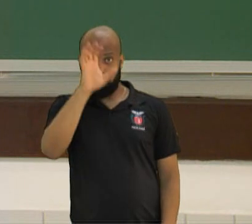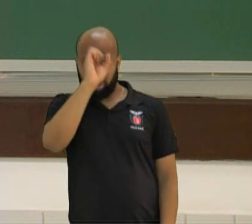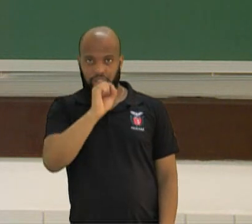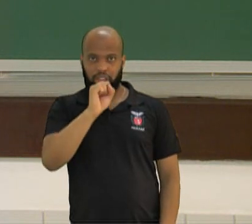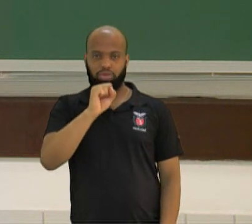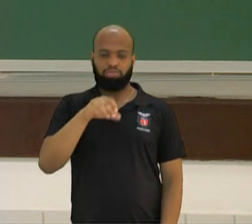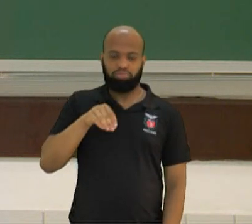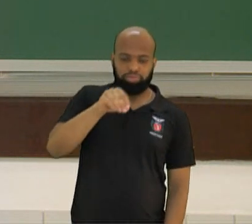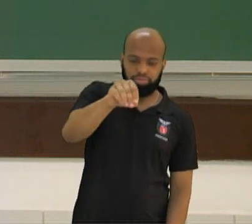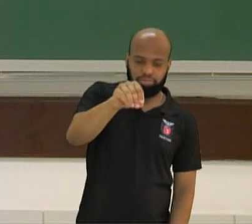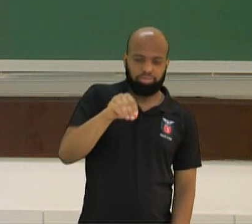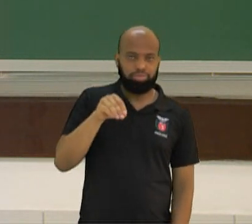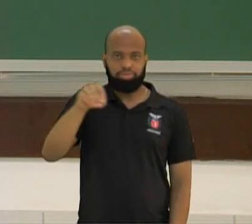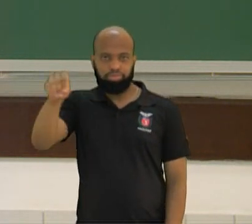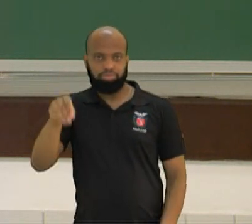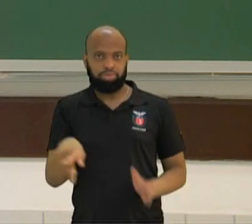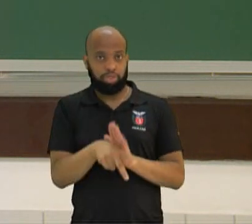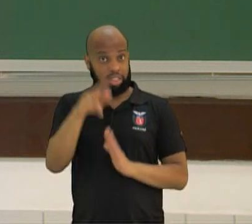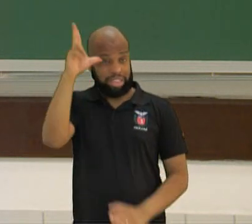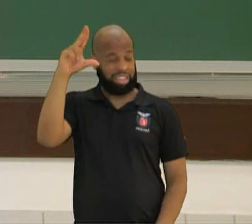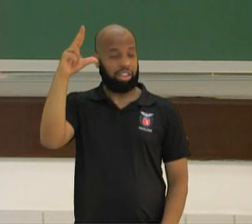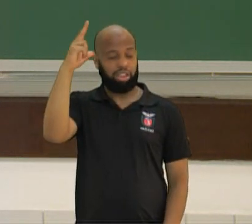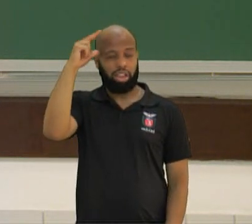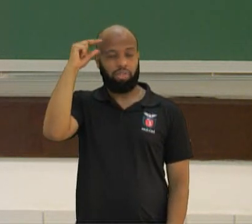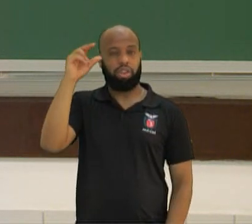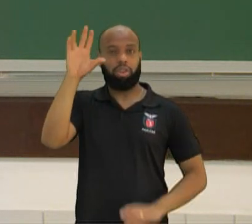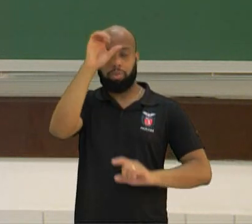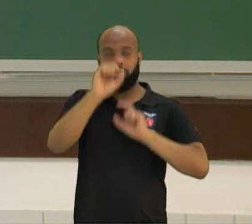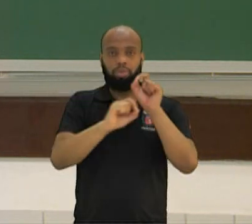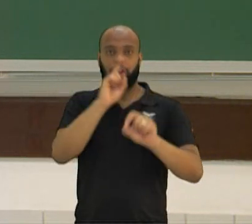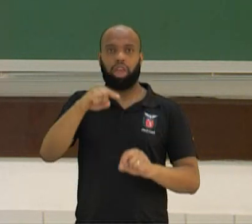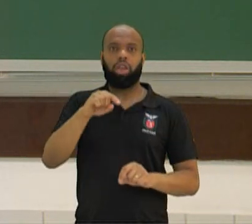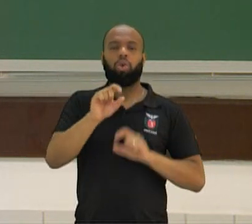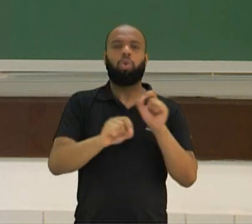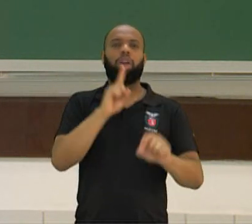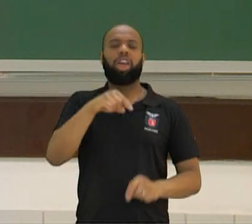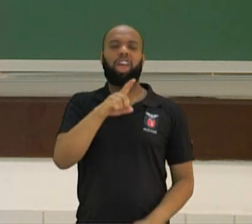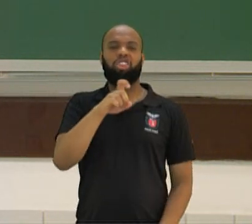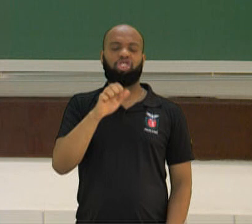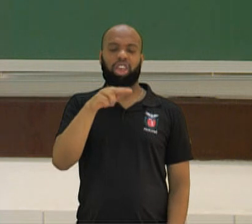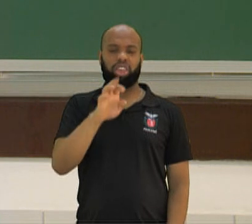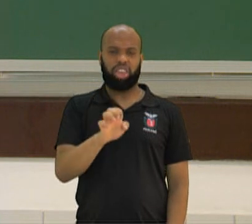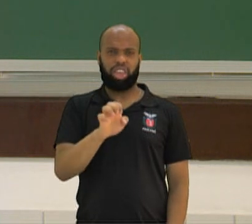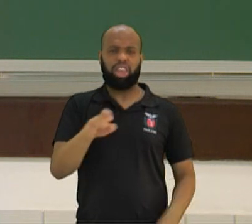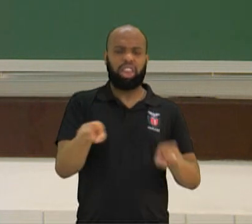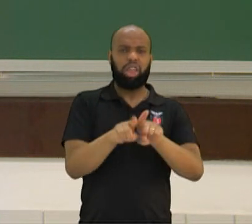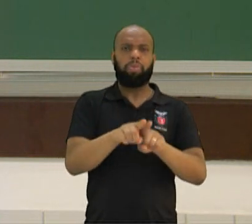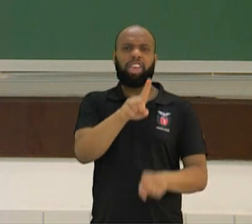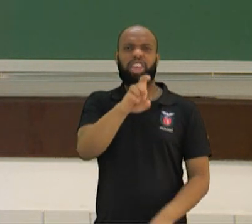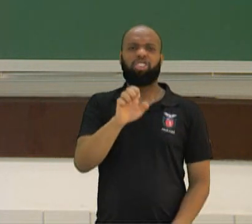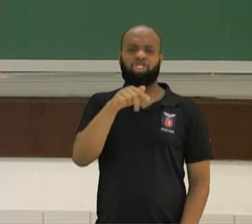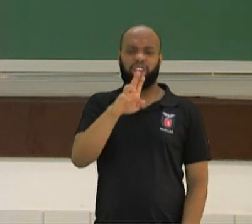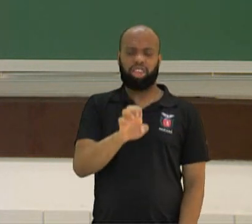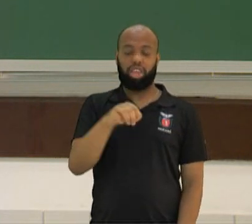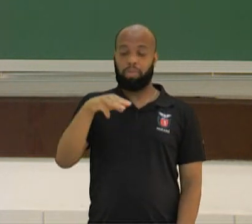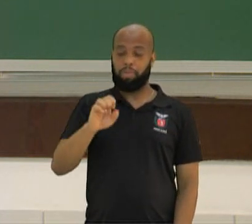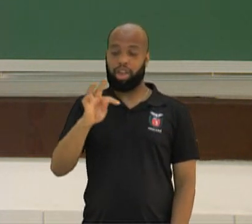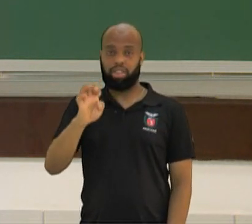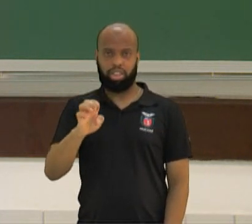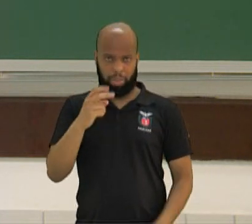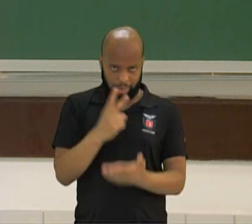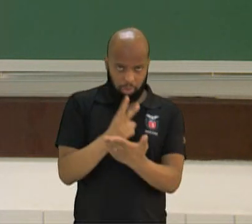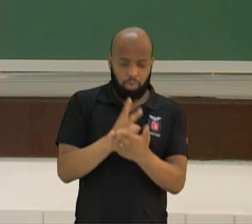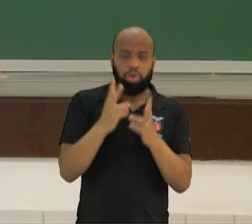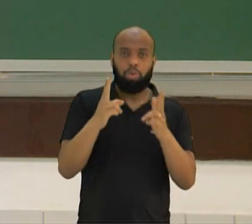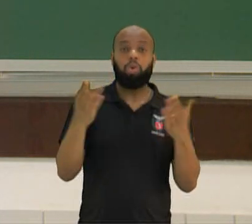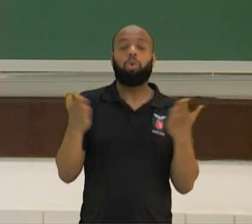jogar o xadrez, a gente muito ouve falar, né? O xeque-mate. Mas o que é o xeque? O que é o xeque-mate? É a mesma coisa? Então vamos entender aqui. Como começar